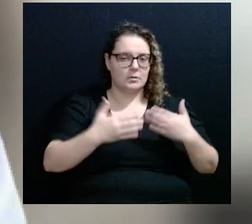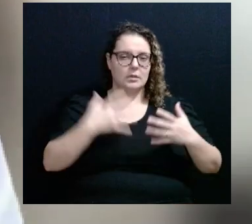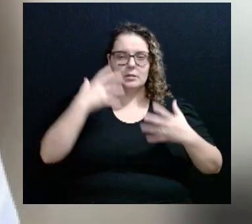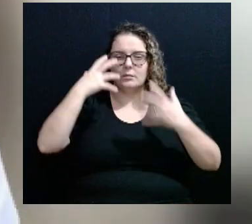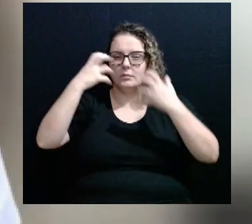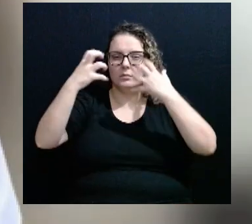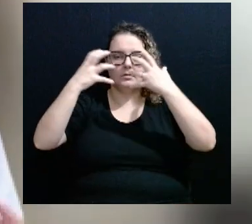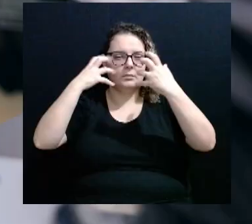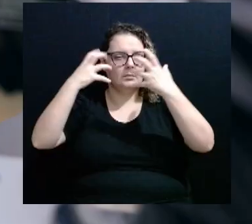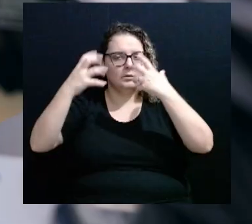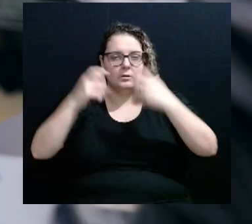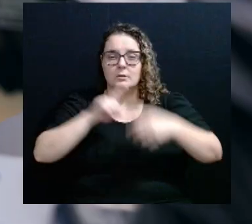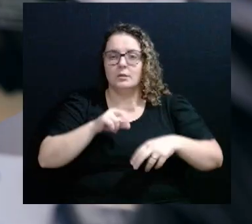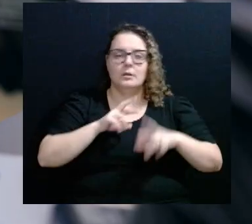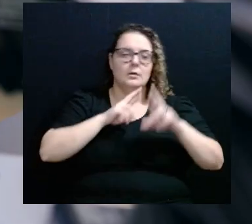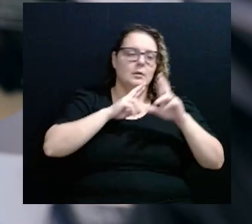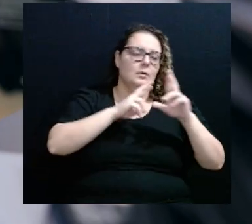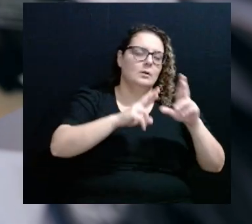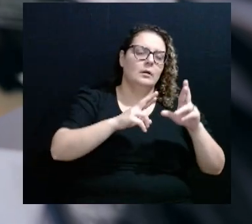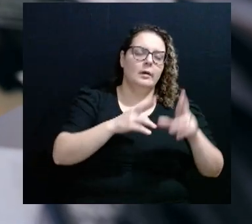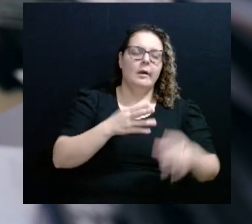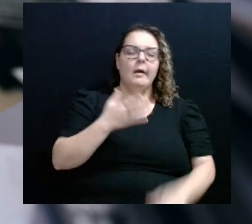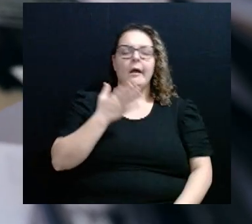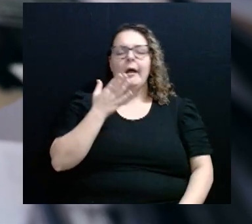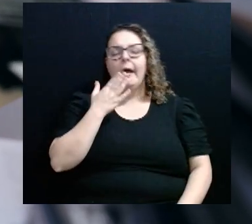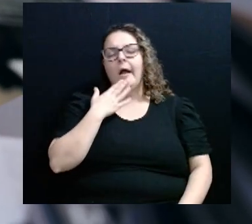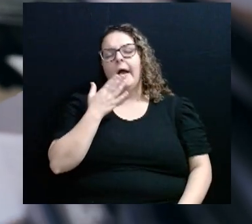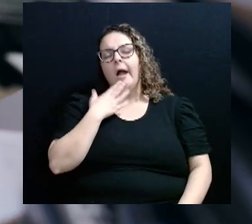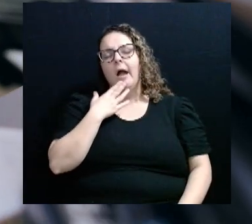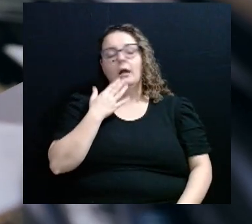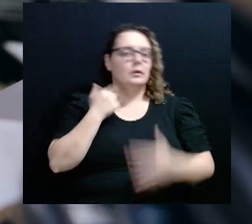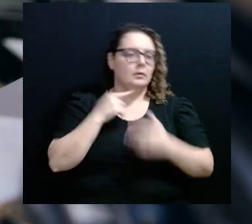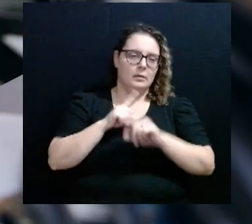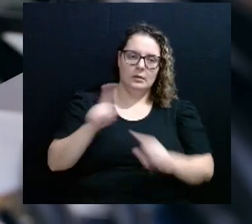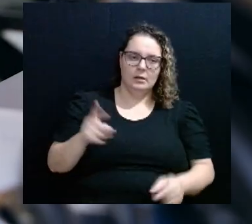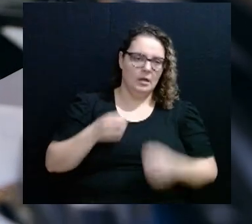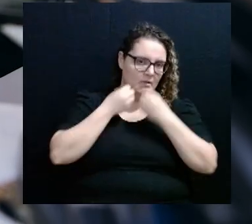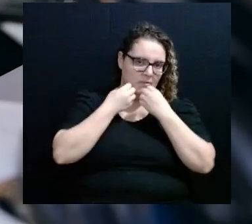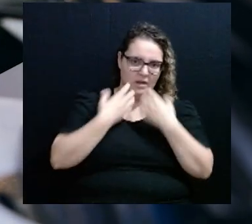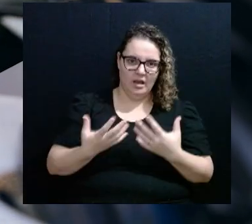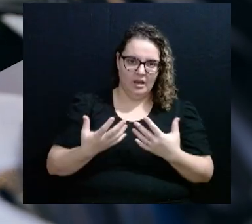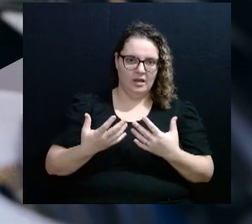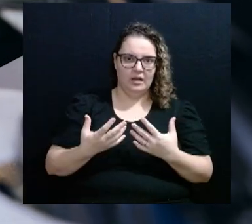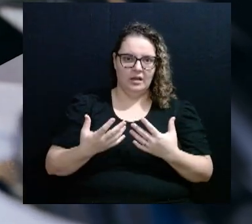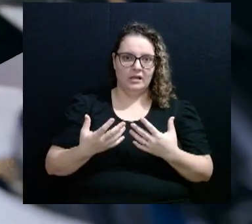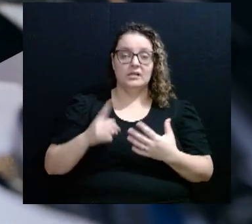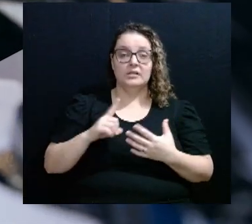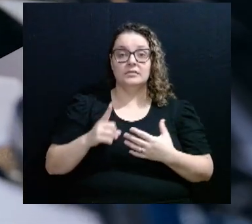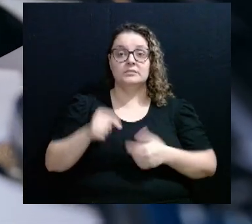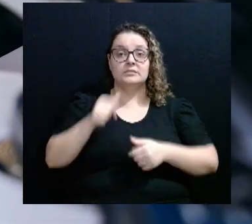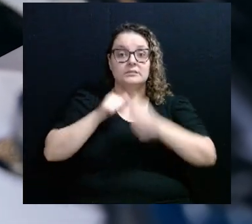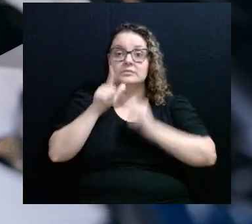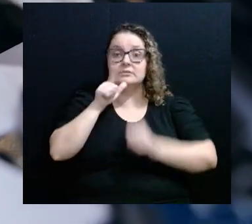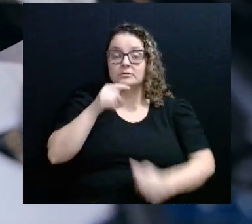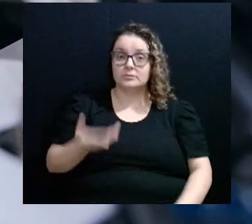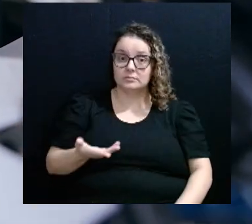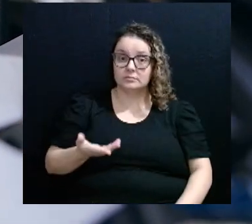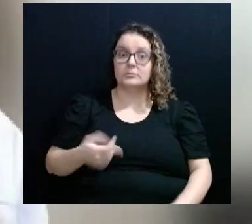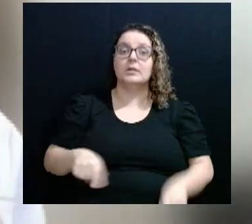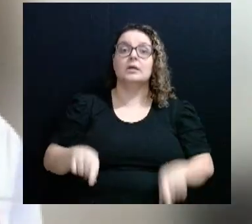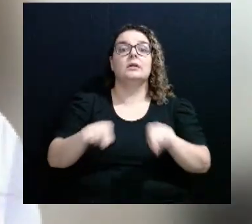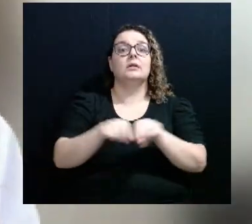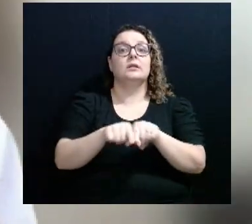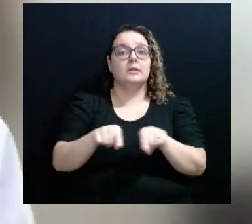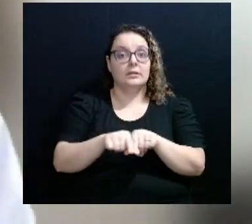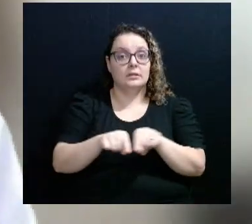numa situação de estresse, que ela não está dormindo bem, não está se alimentando bem, não se